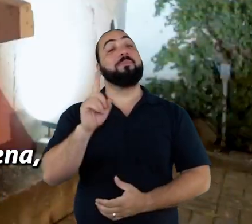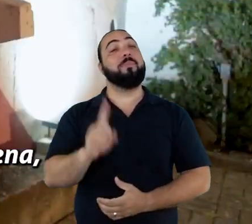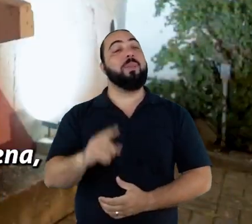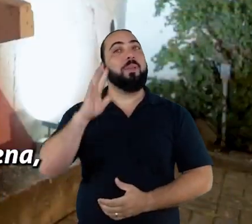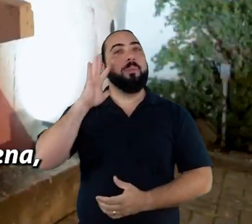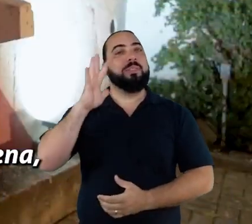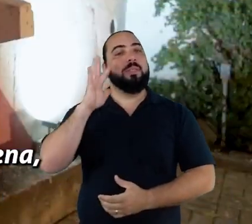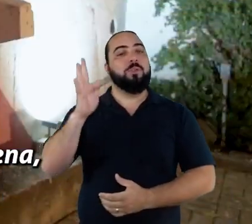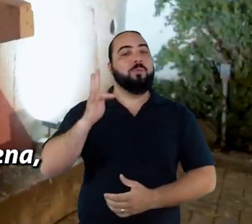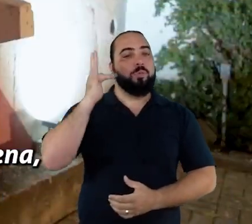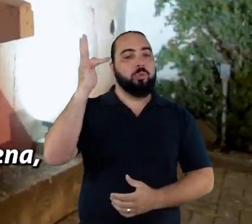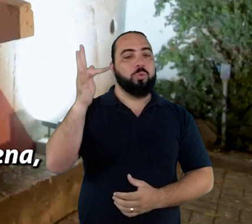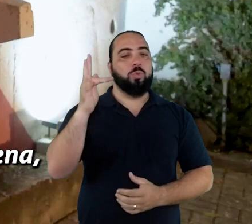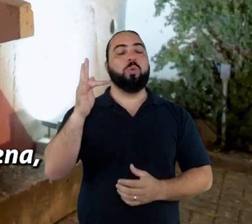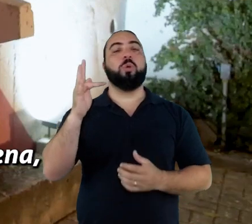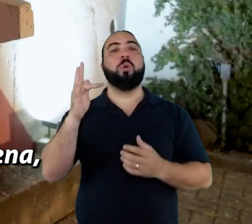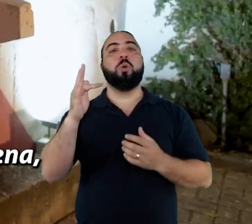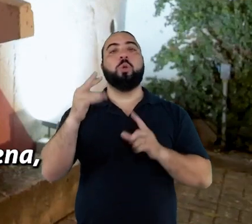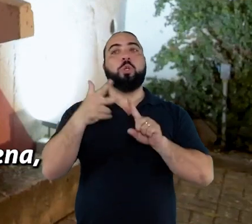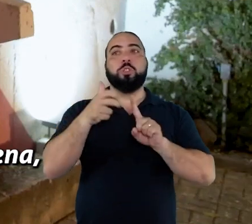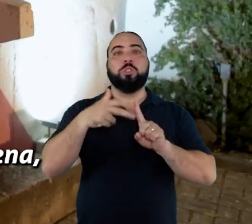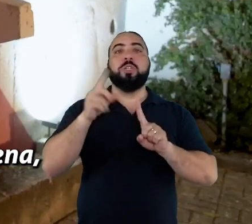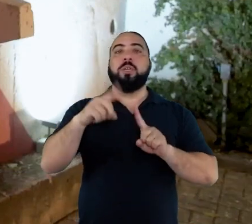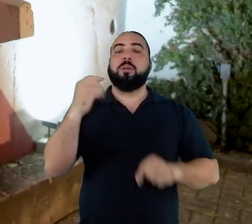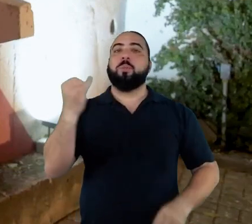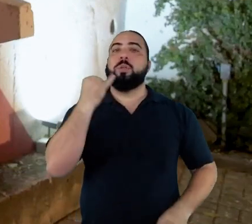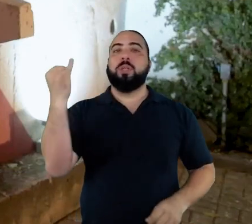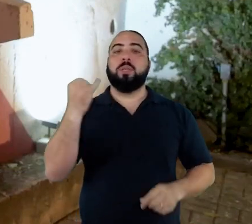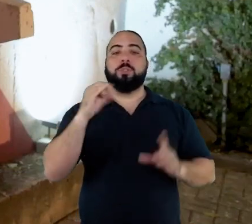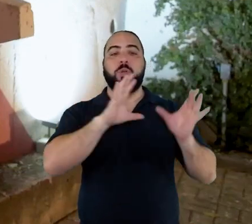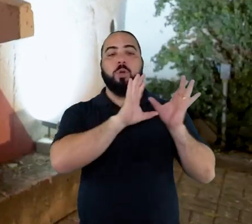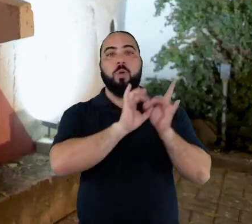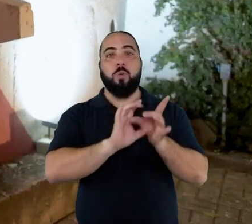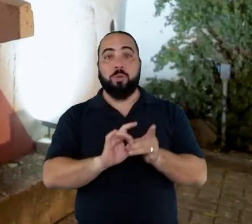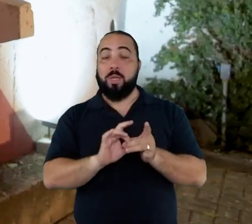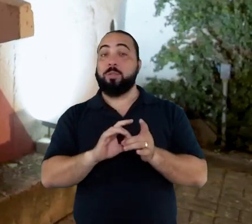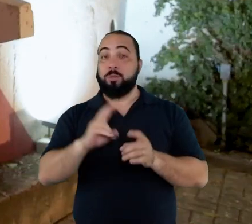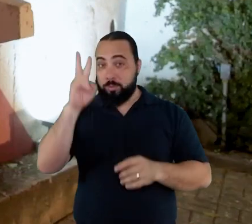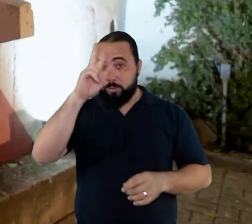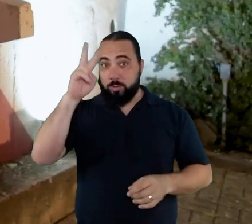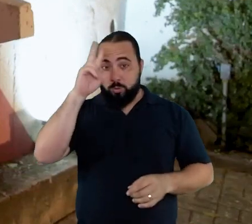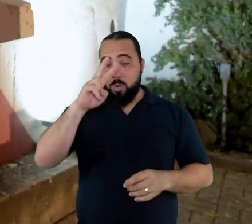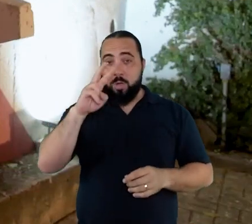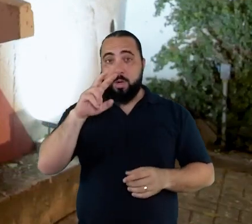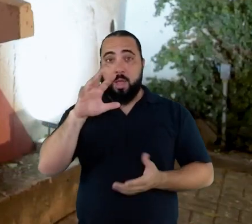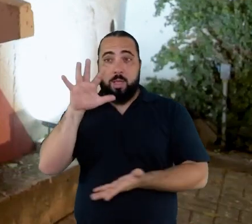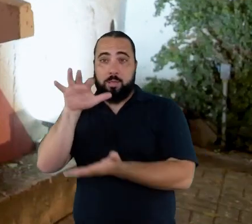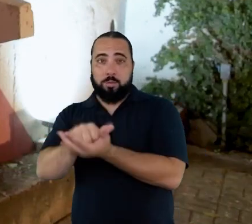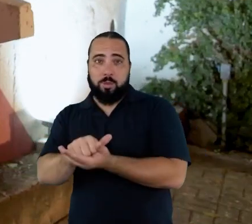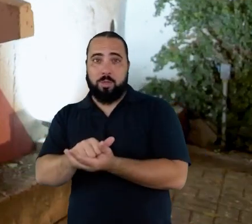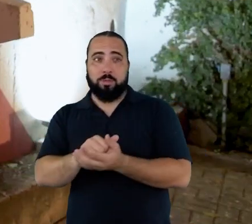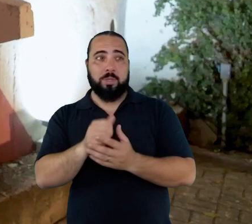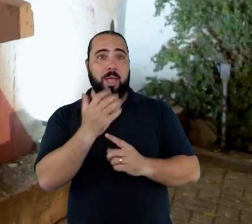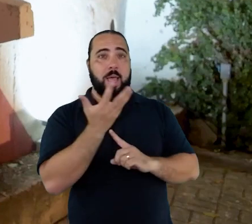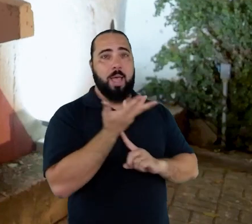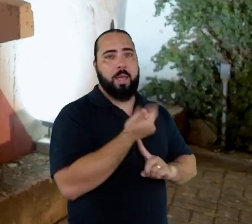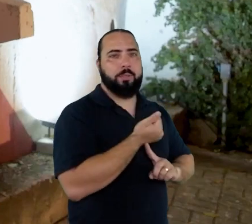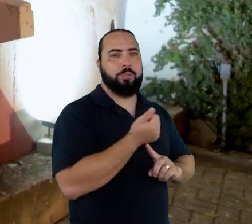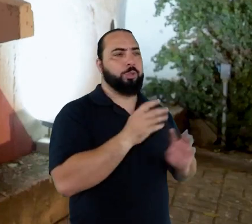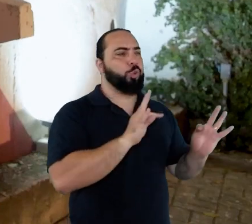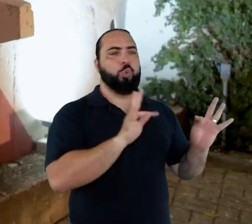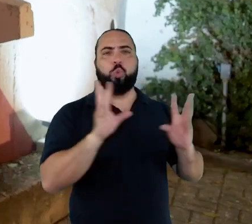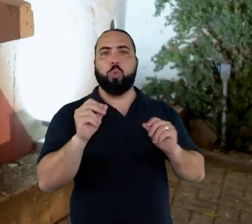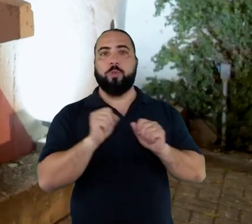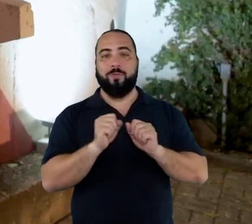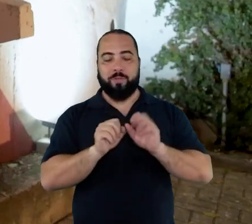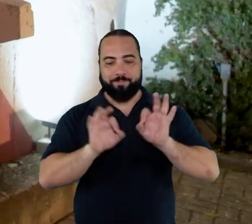Ancestrofuturismo indígena. Algo muito importante para o contexto histórico das instalações, da arte, de tudo que está sendo